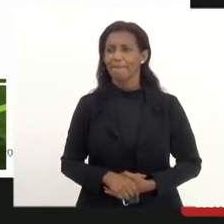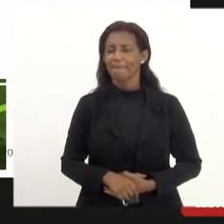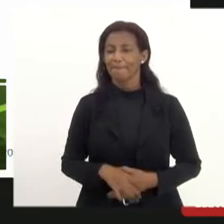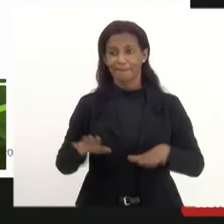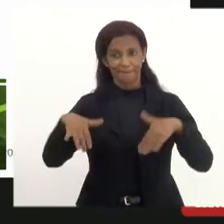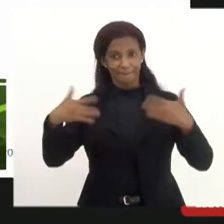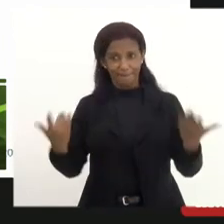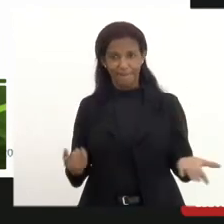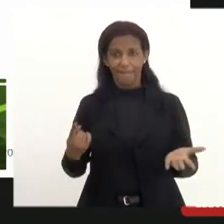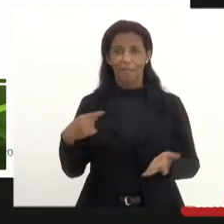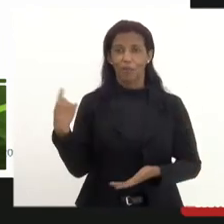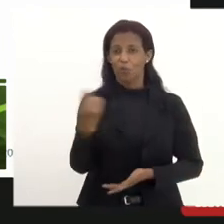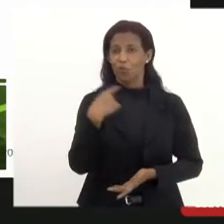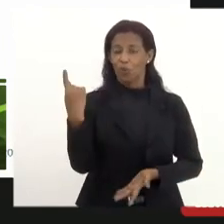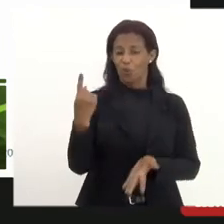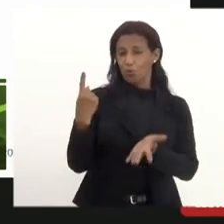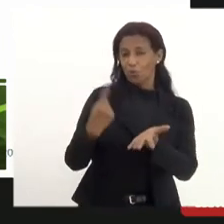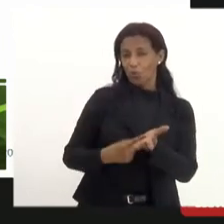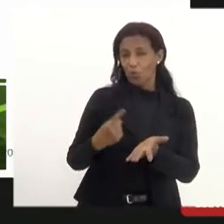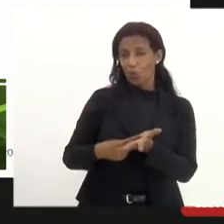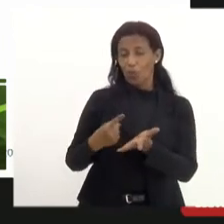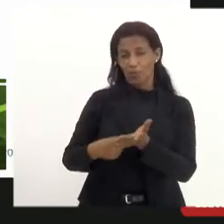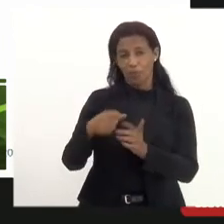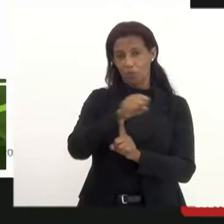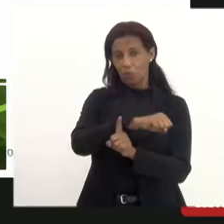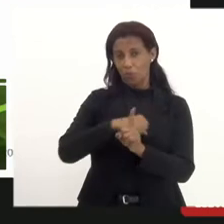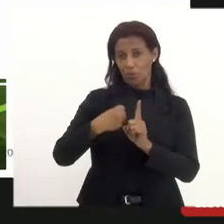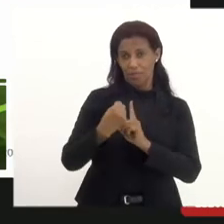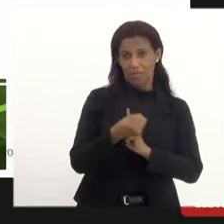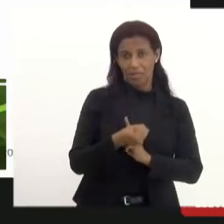Enfim, o nosso compromisso com a sociedade